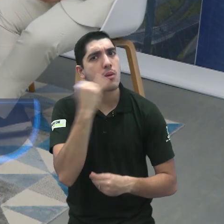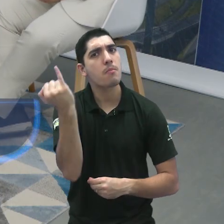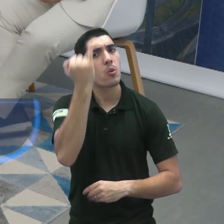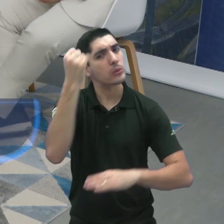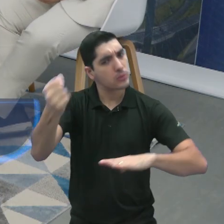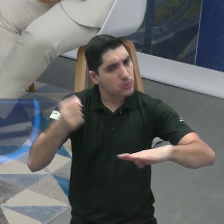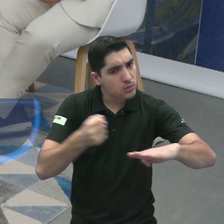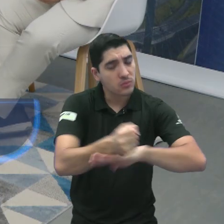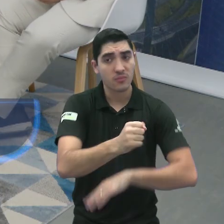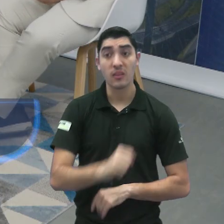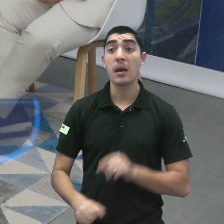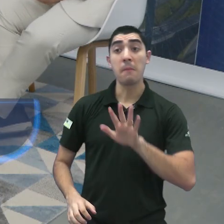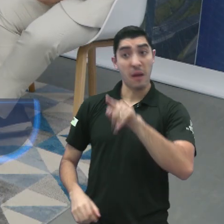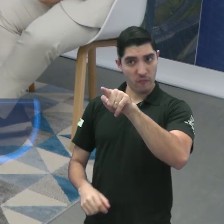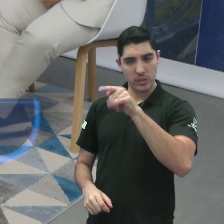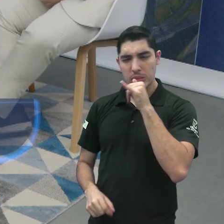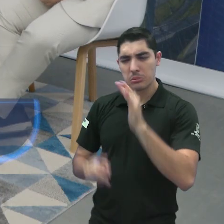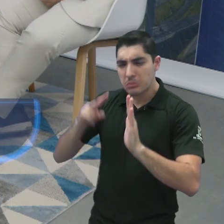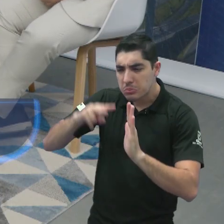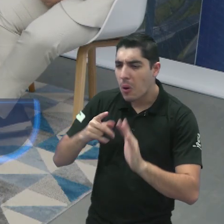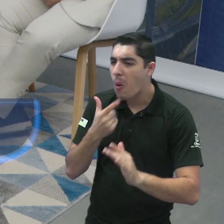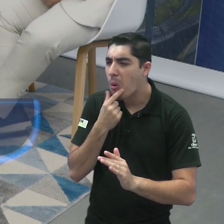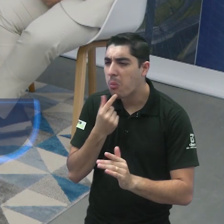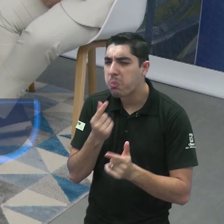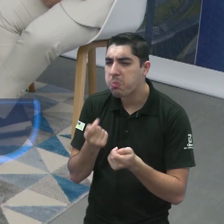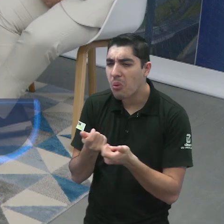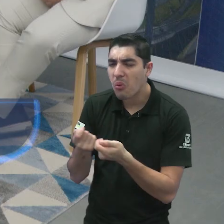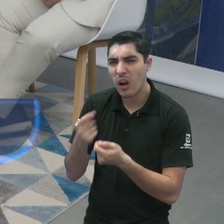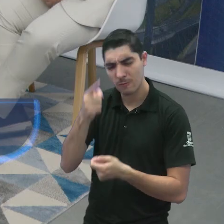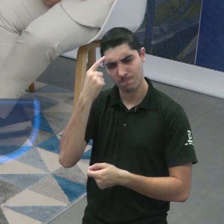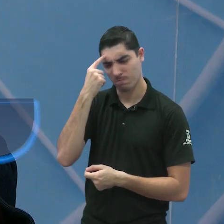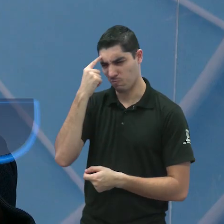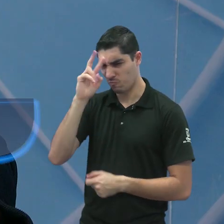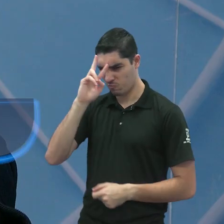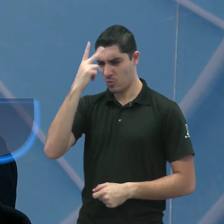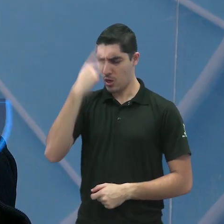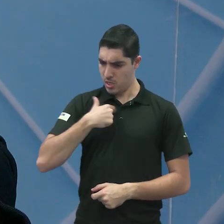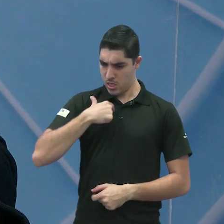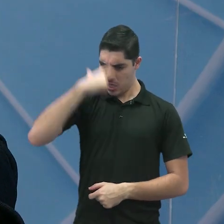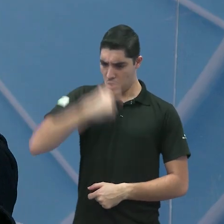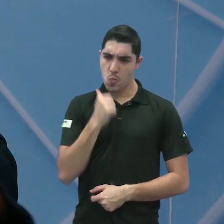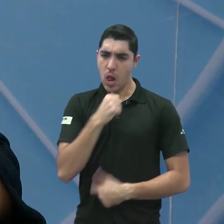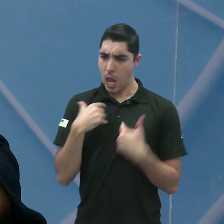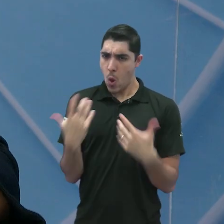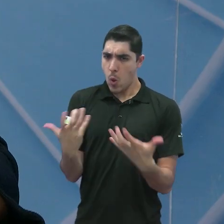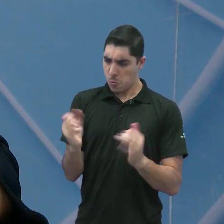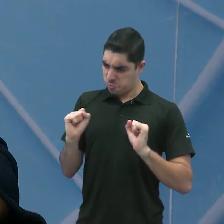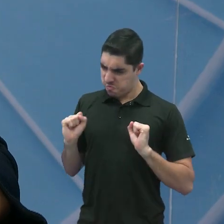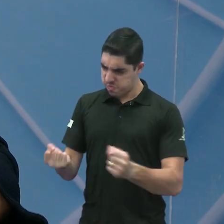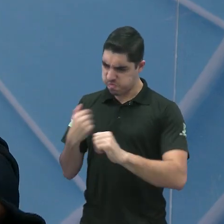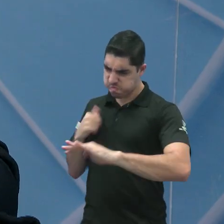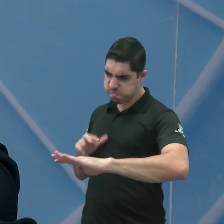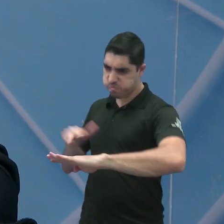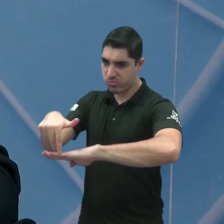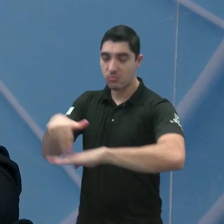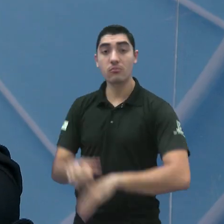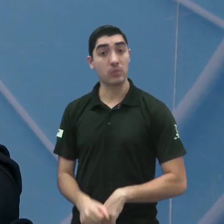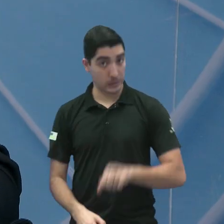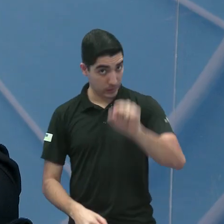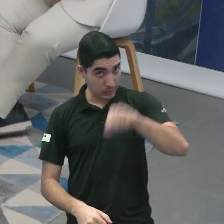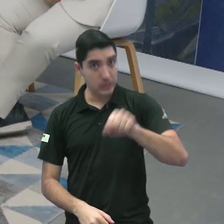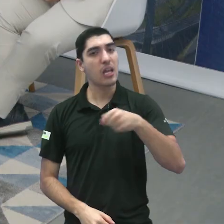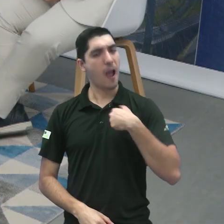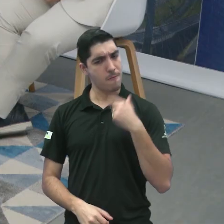é isso que eu quero para mim, eu vou me destacar? Com certeza. Consegui ver, então, que ali tinha um lugar para mim.